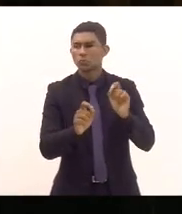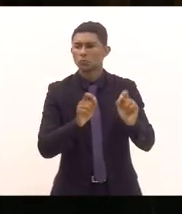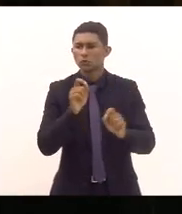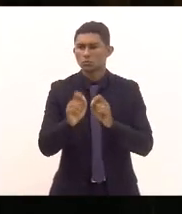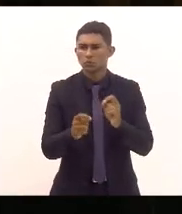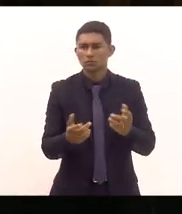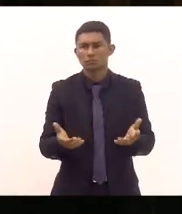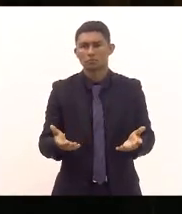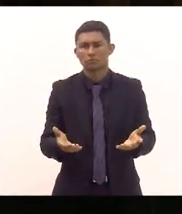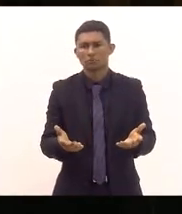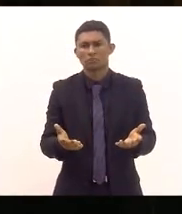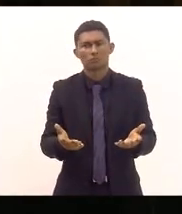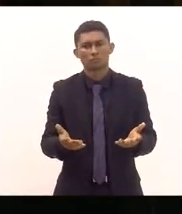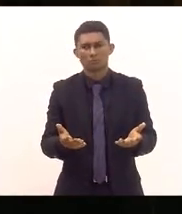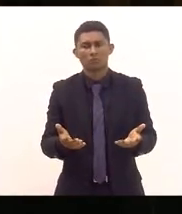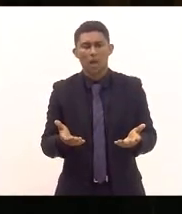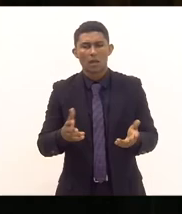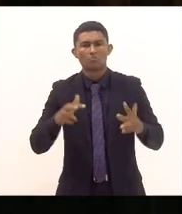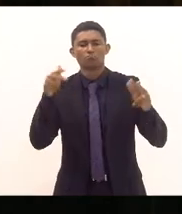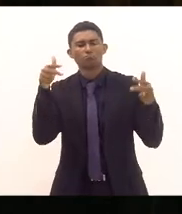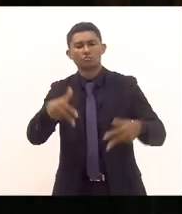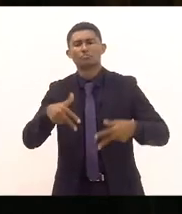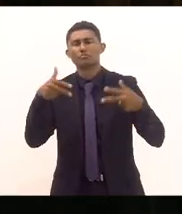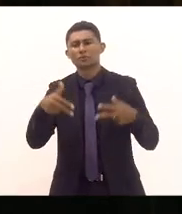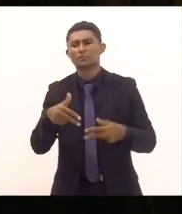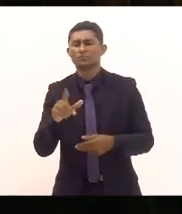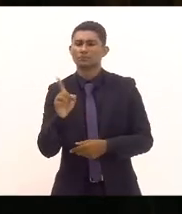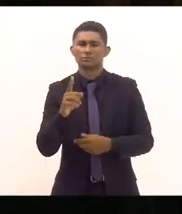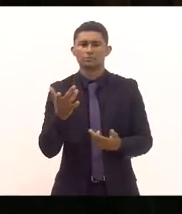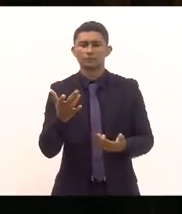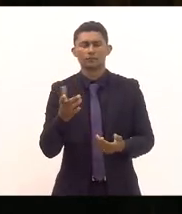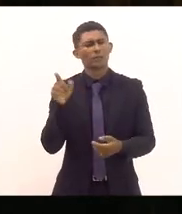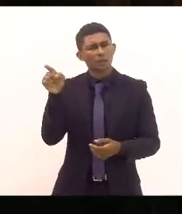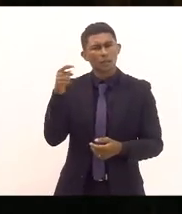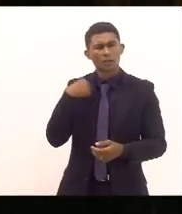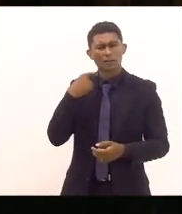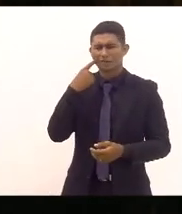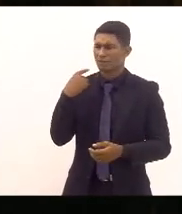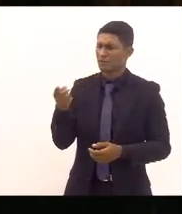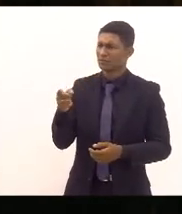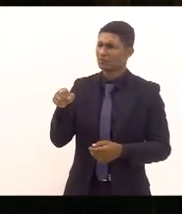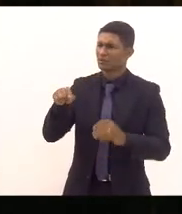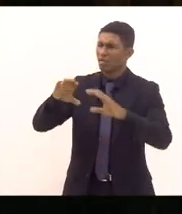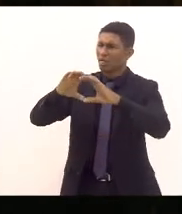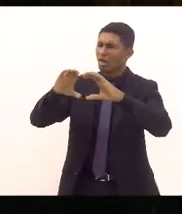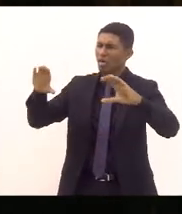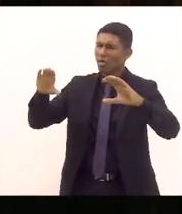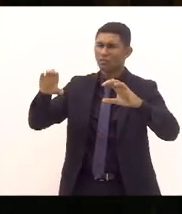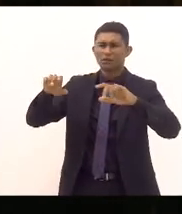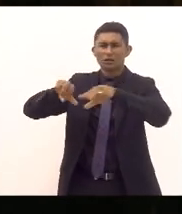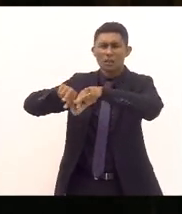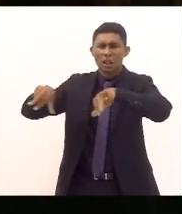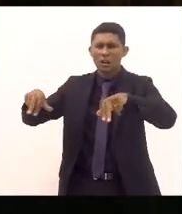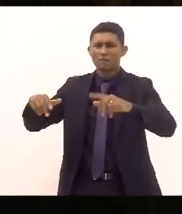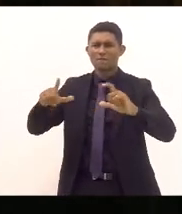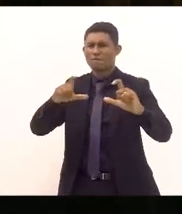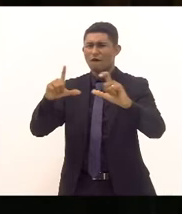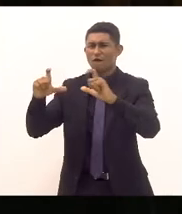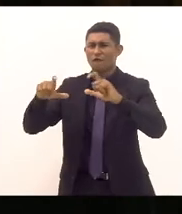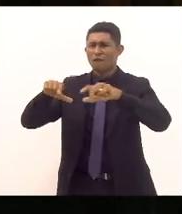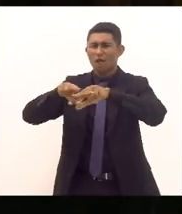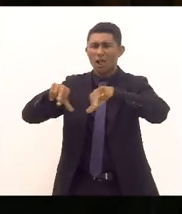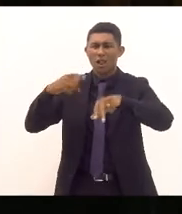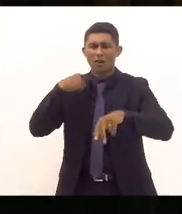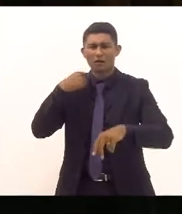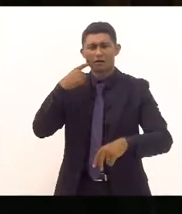num órgão de militância hoje Olá tudo enfeitado é com as imagens mais abjetos